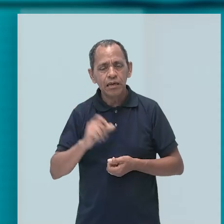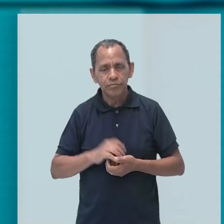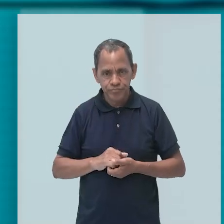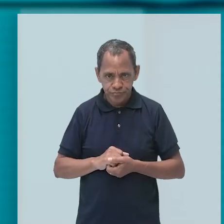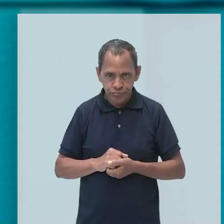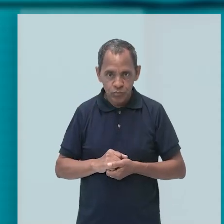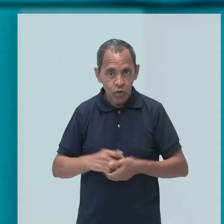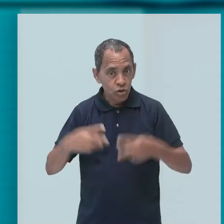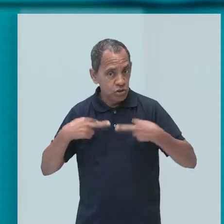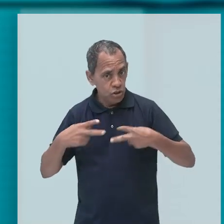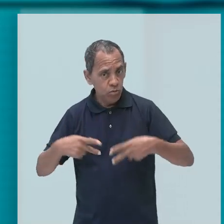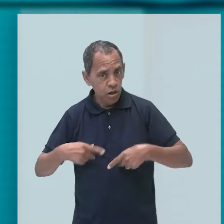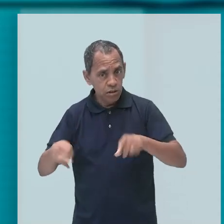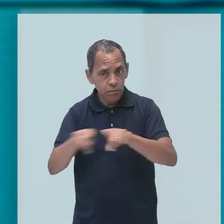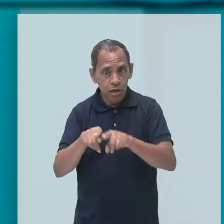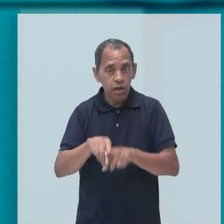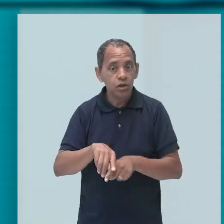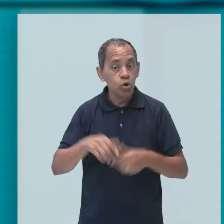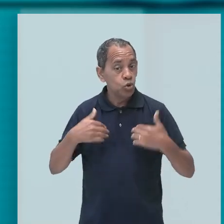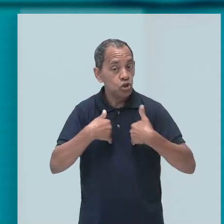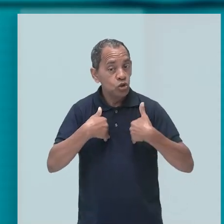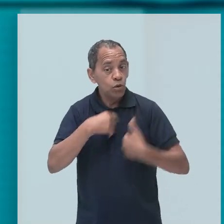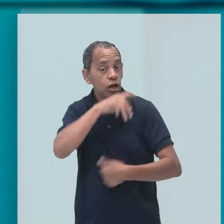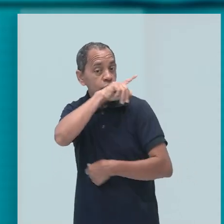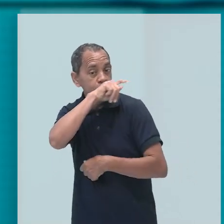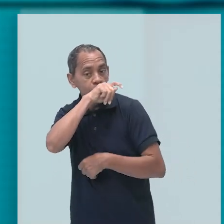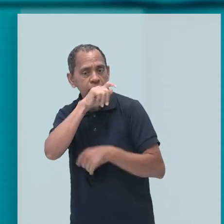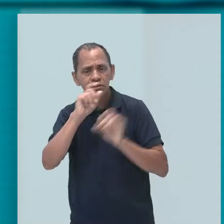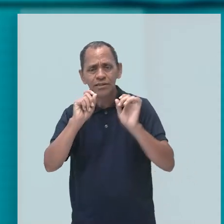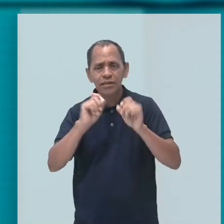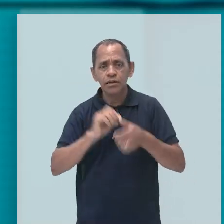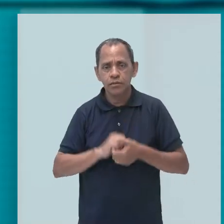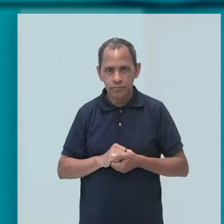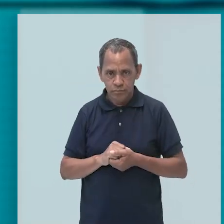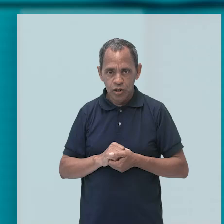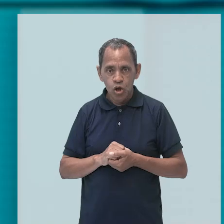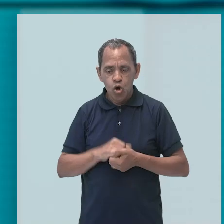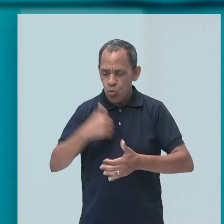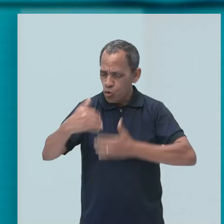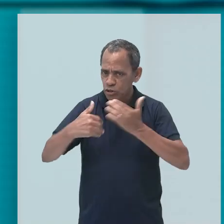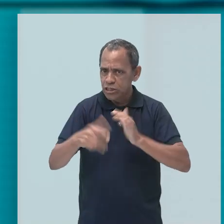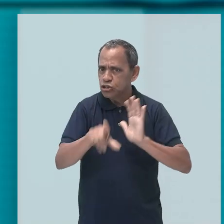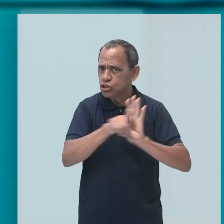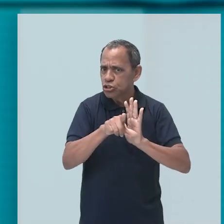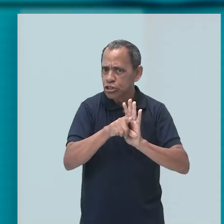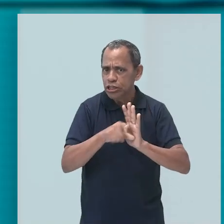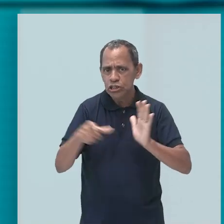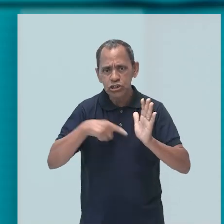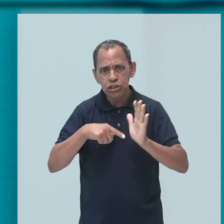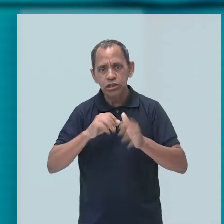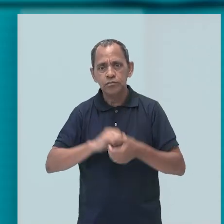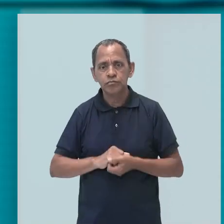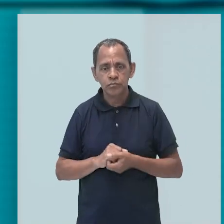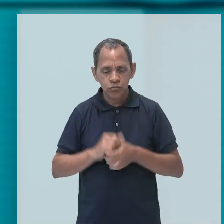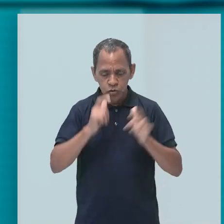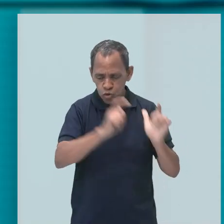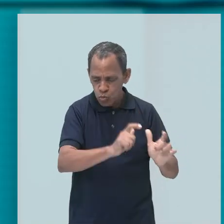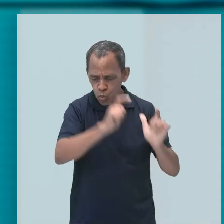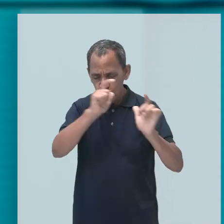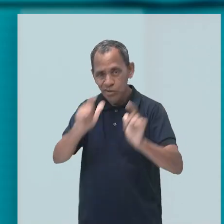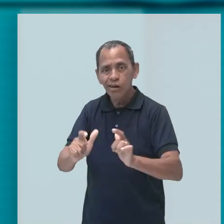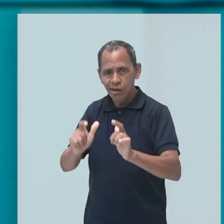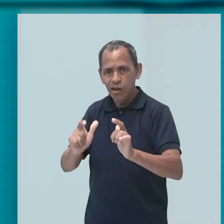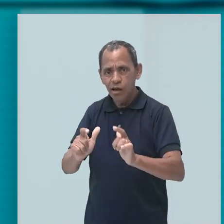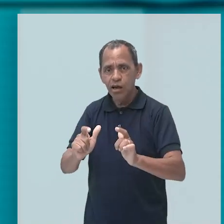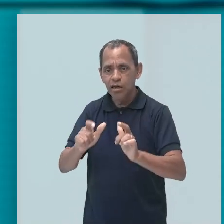Os animais, os pássaros ou os seres humanos? Então, nesse processo de deslocamento das ações e